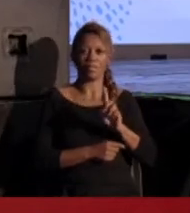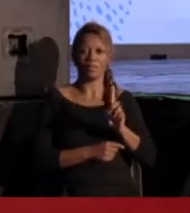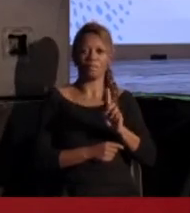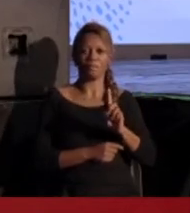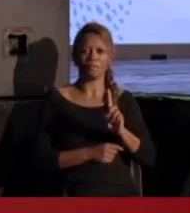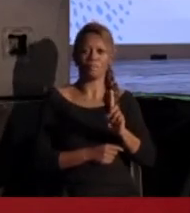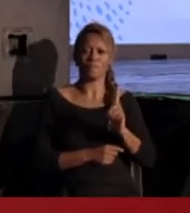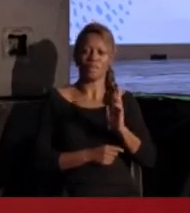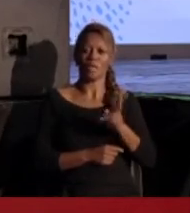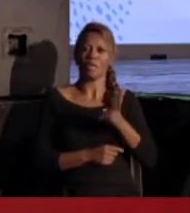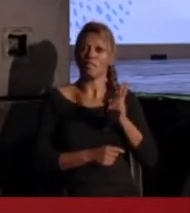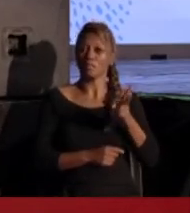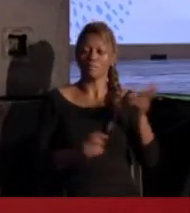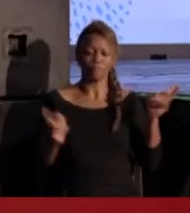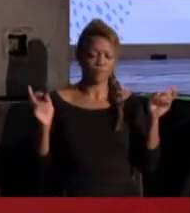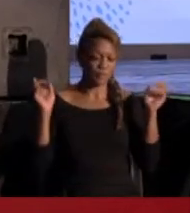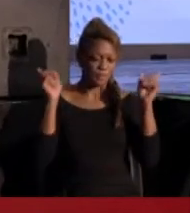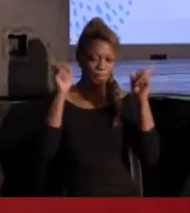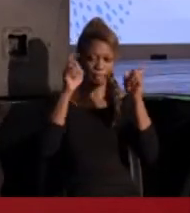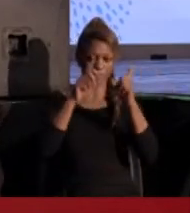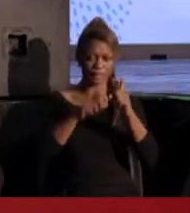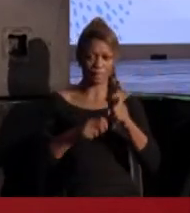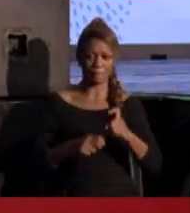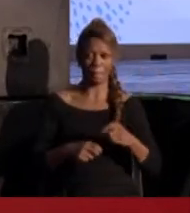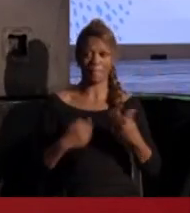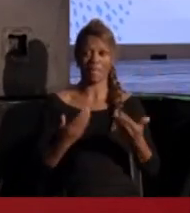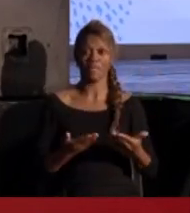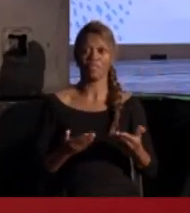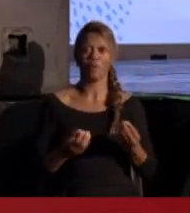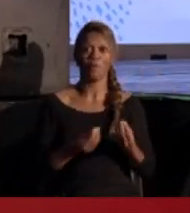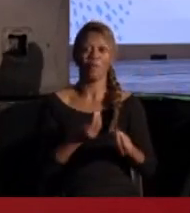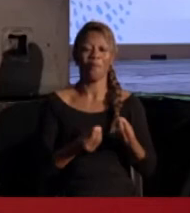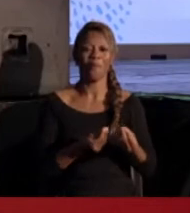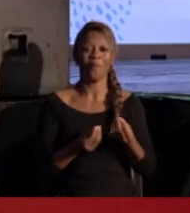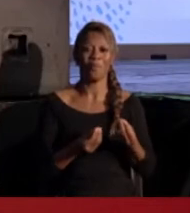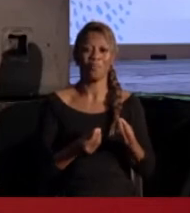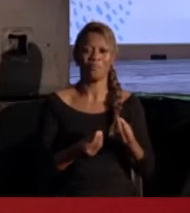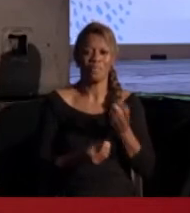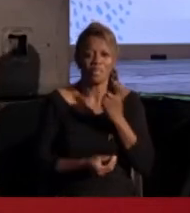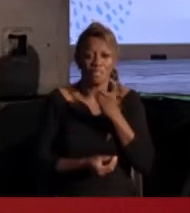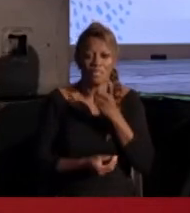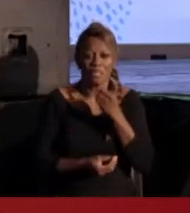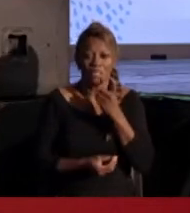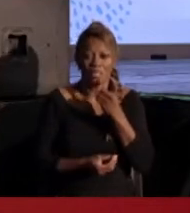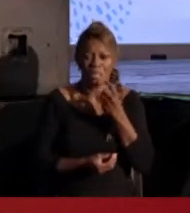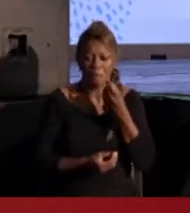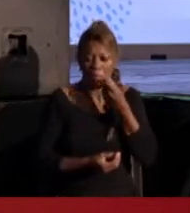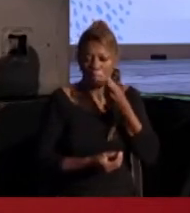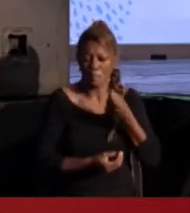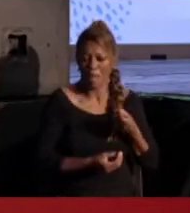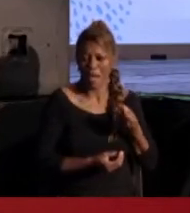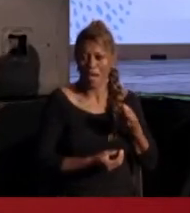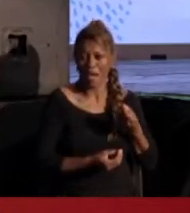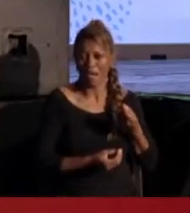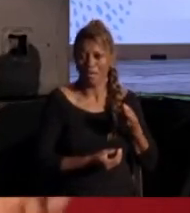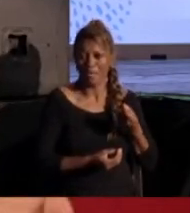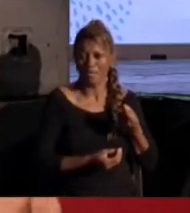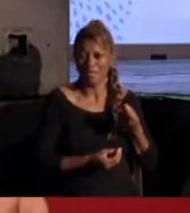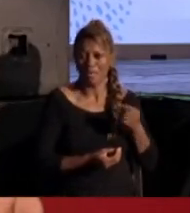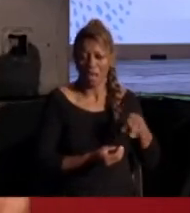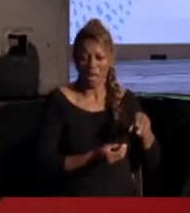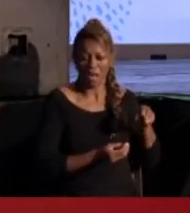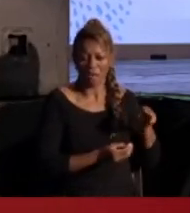Frequentemente é muito difícil, né? Então, como é que o dente sai do alvéolo e vai parar lá no